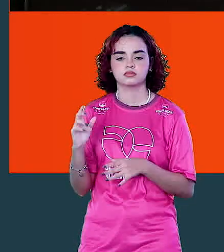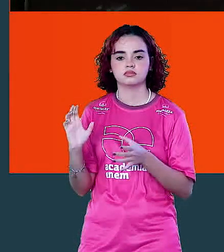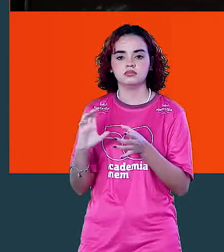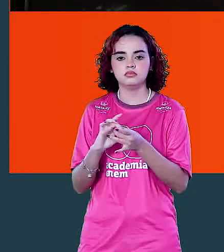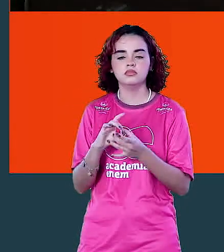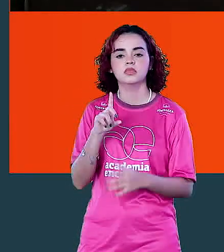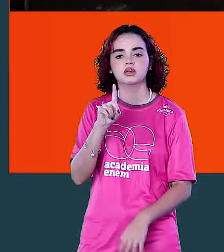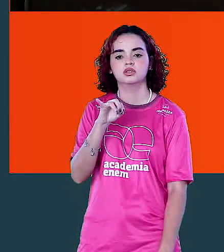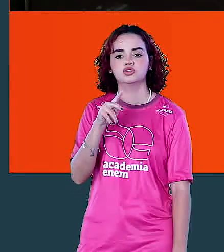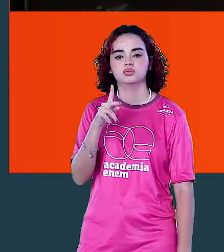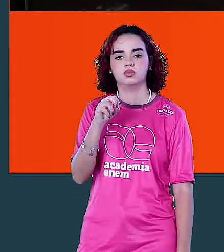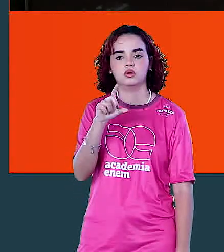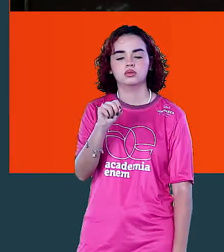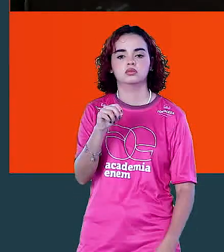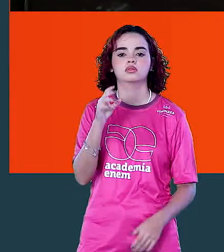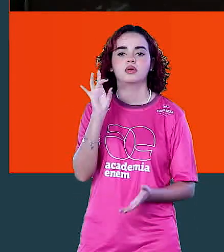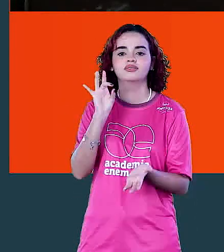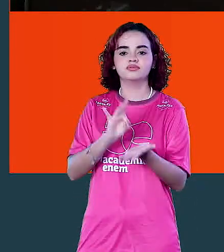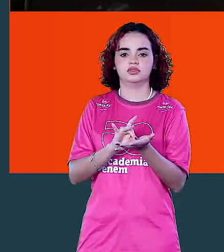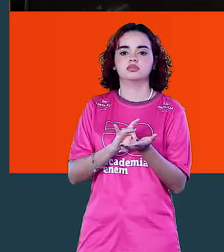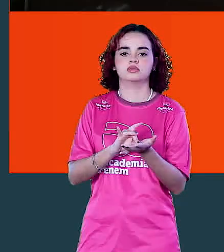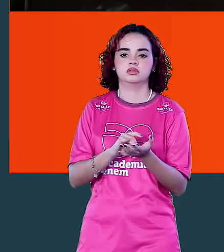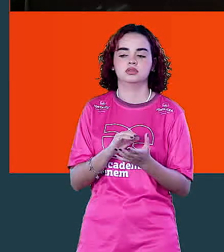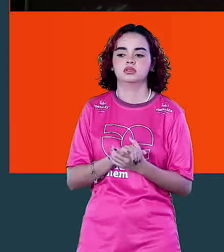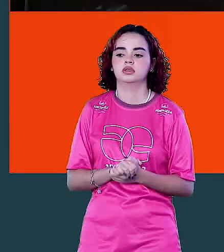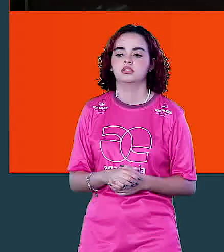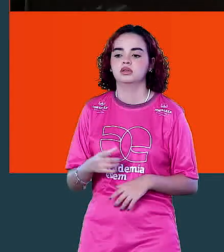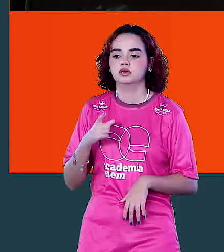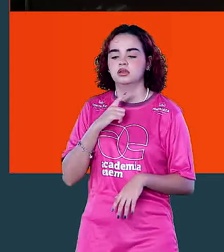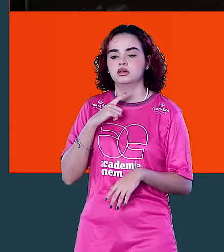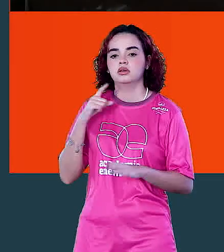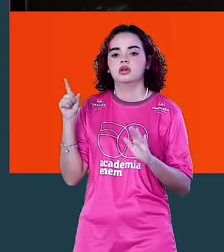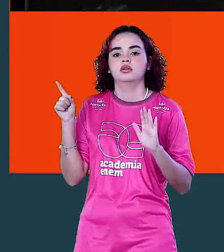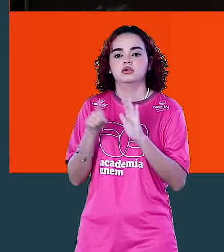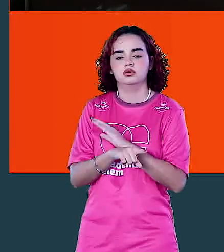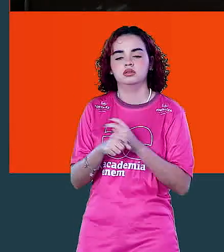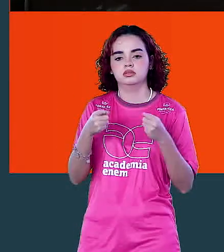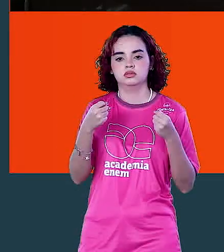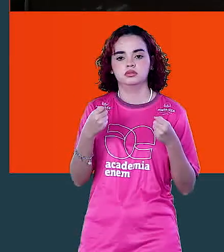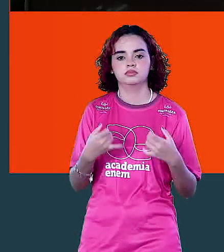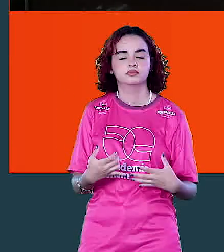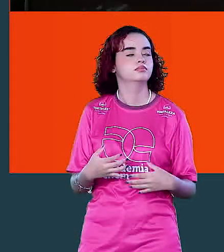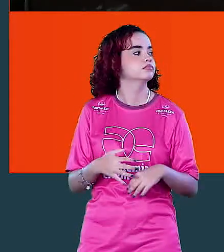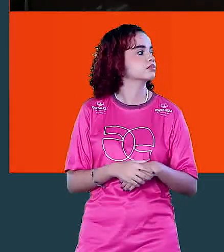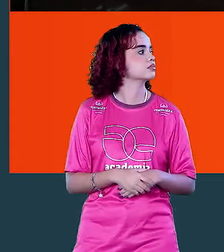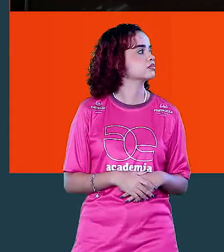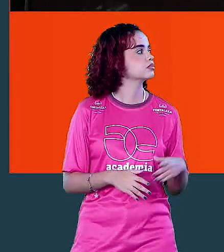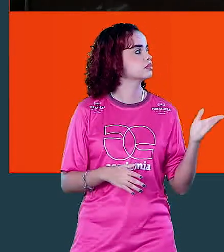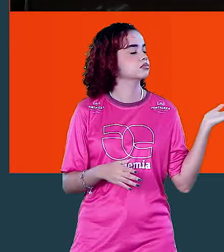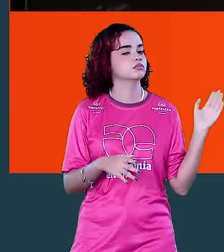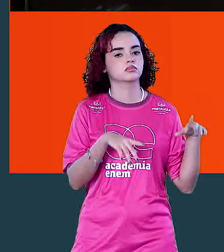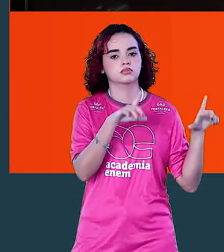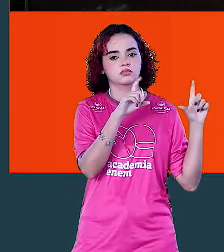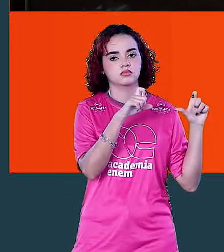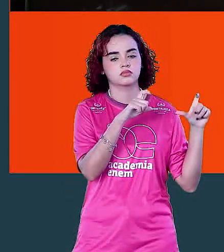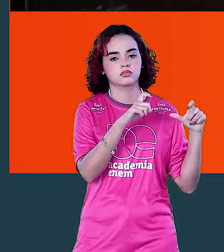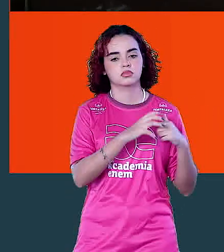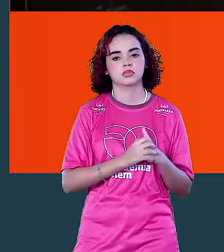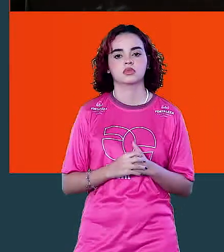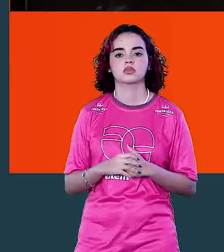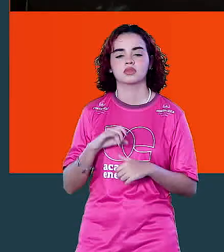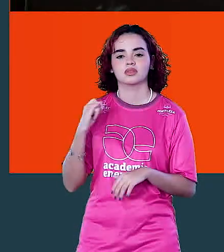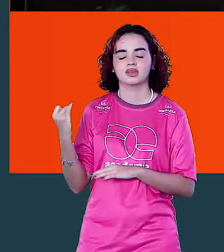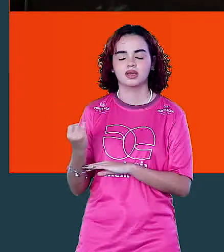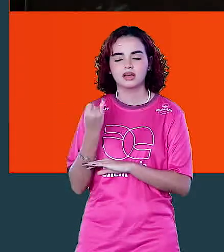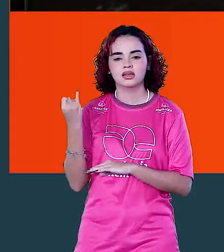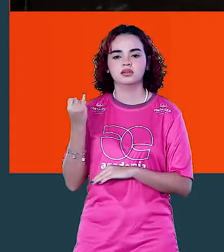dipolo permanente. A gente vai fazer uma questão que trabalha com isso. Tira foto disso aqui, por favor. Cara, isso aqui é muito